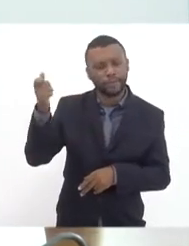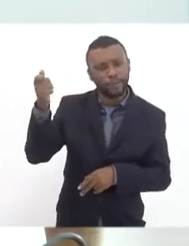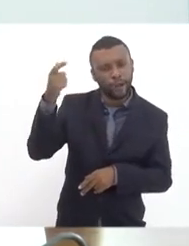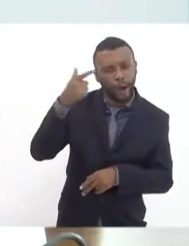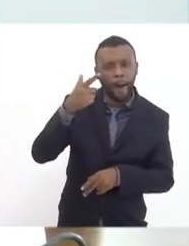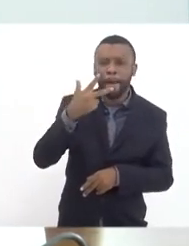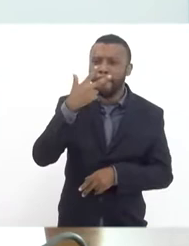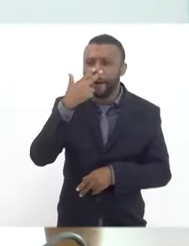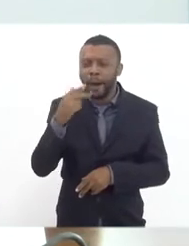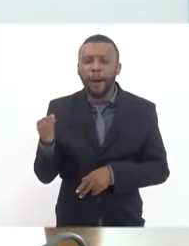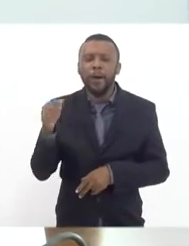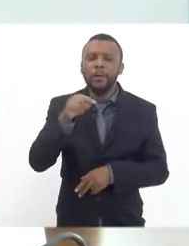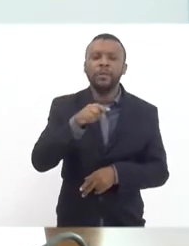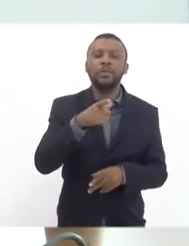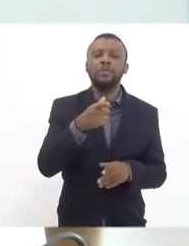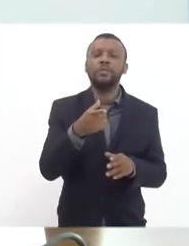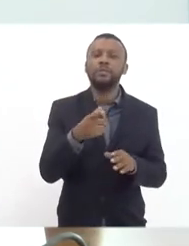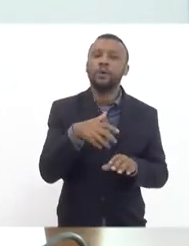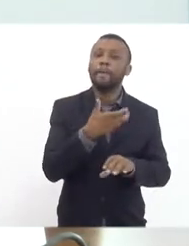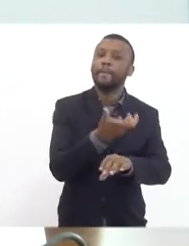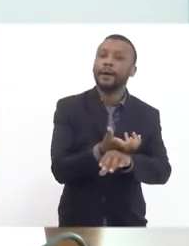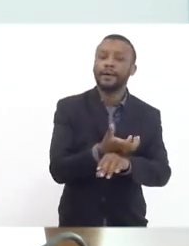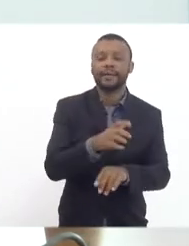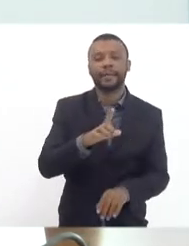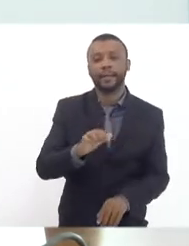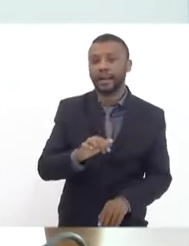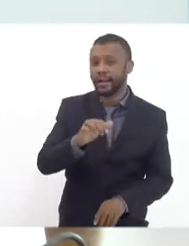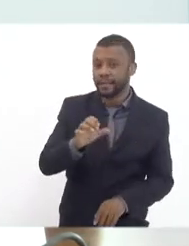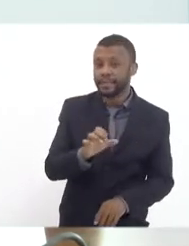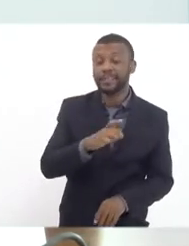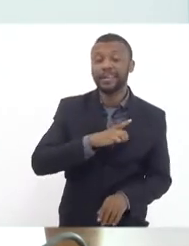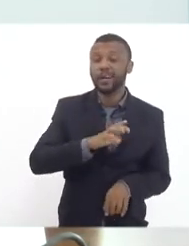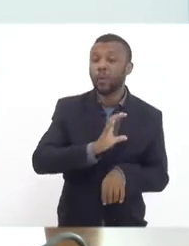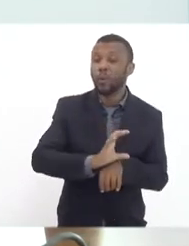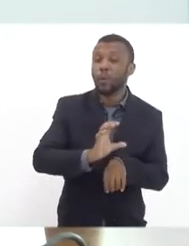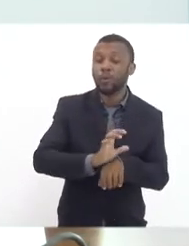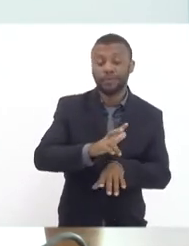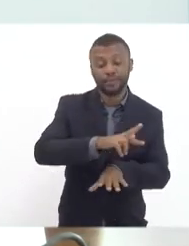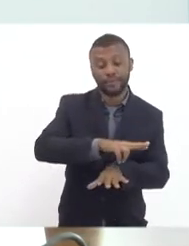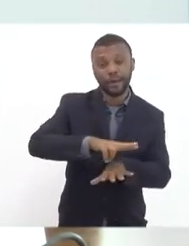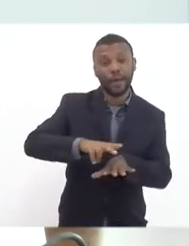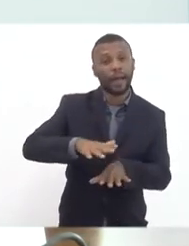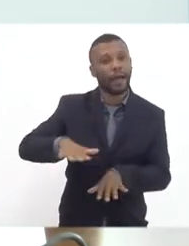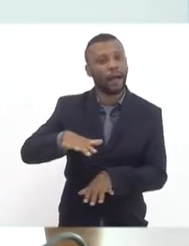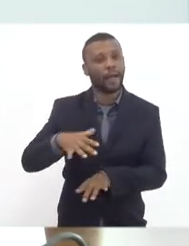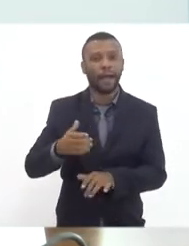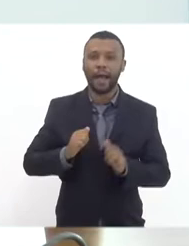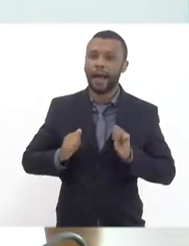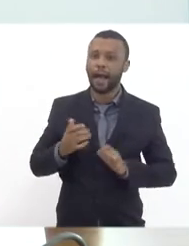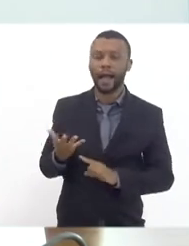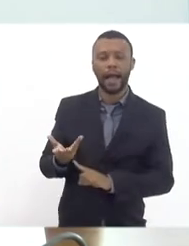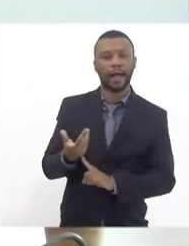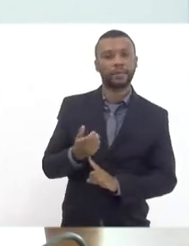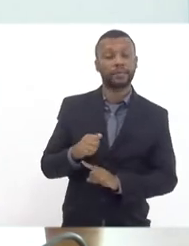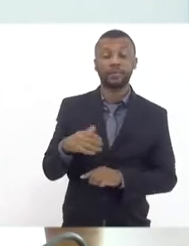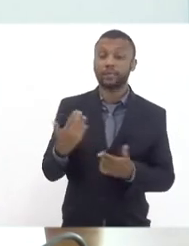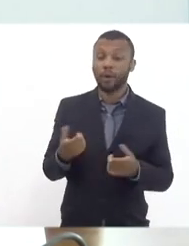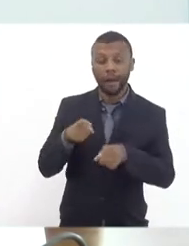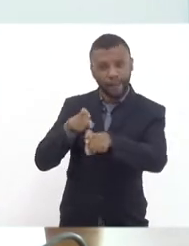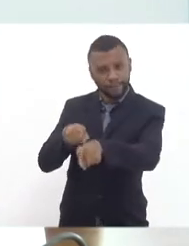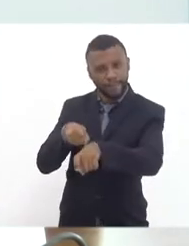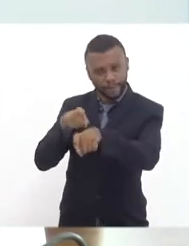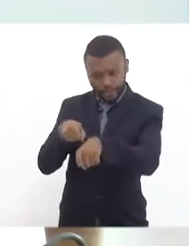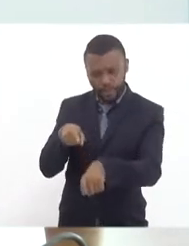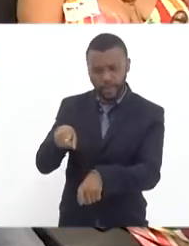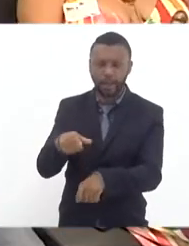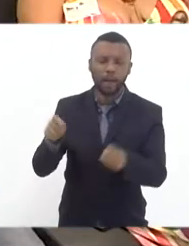questão. O Parque Lage, que tem os cursos relacionados a diversas áreas artísticas. E a Fazenda Culubandê poderia ser algum